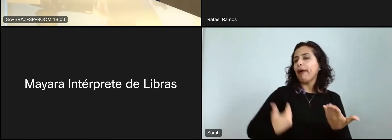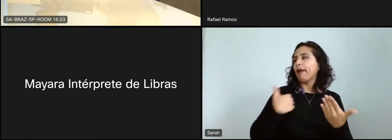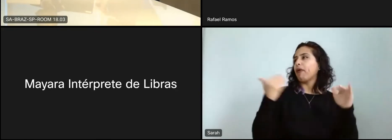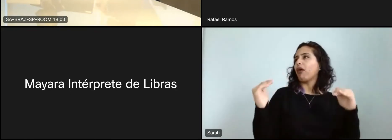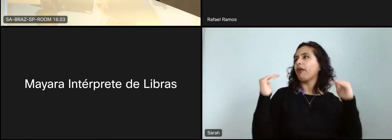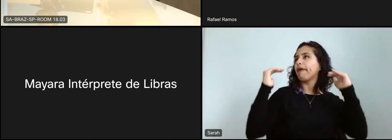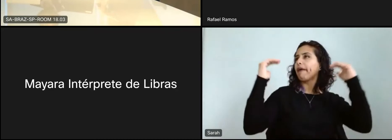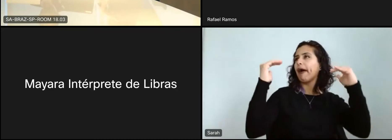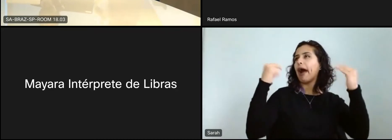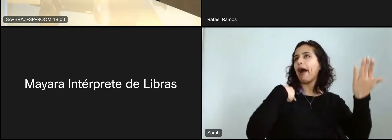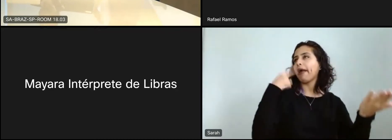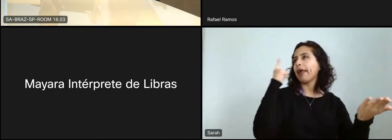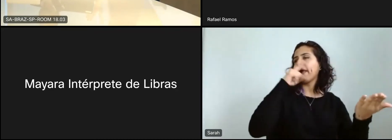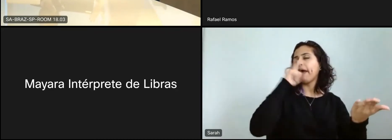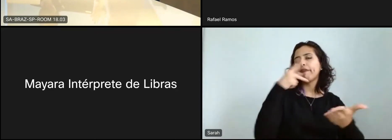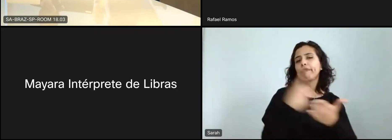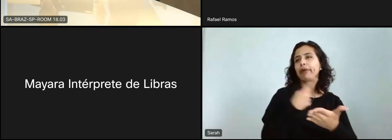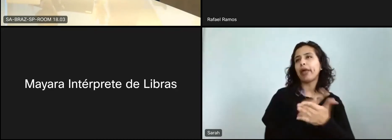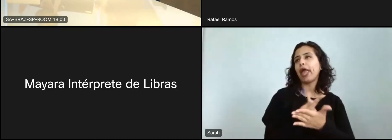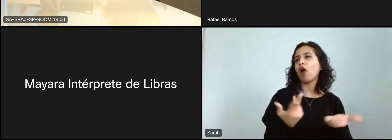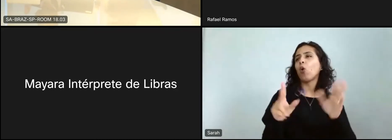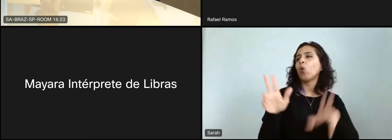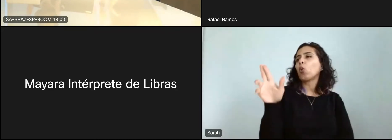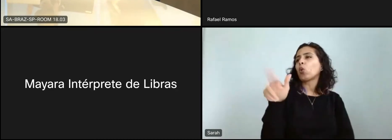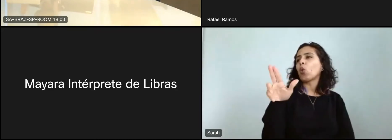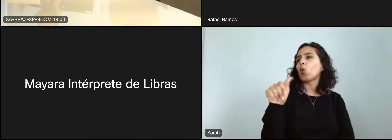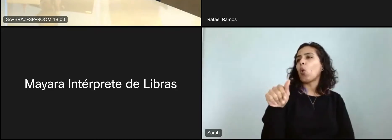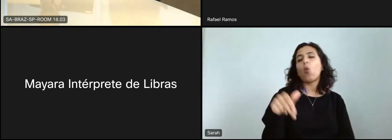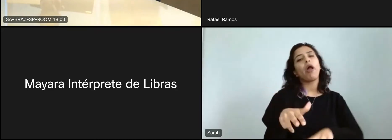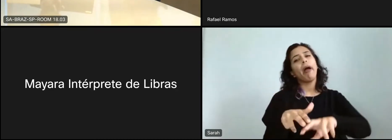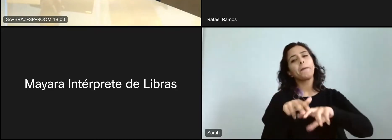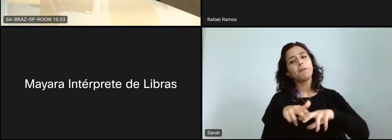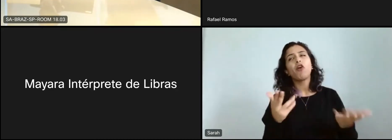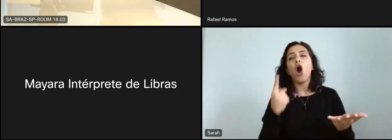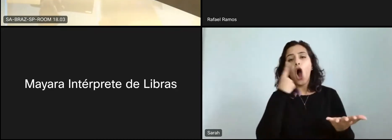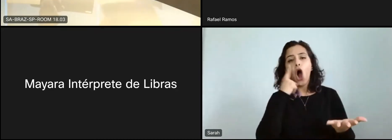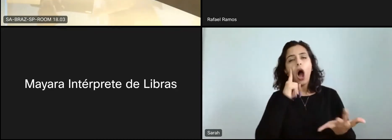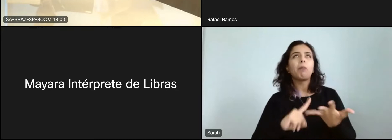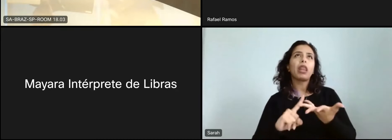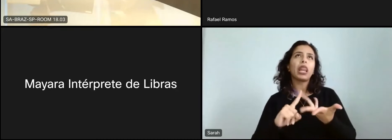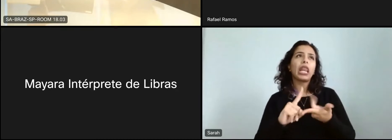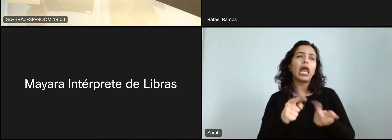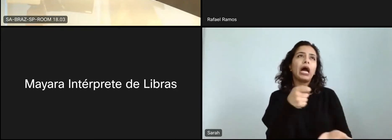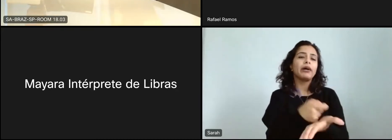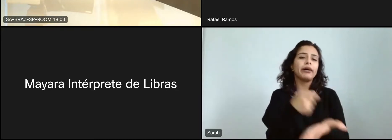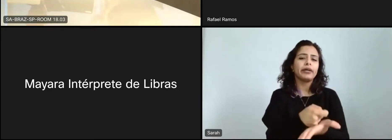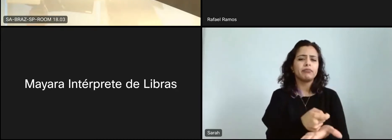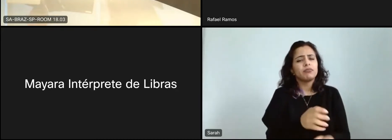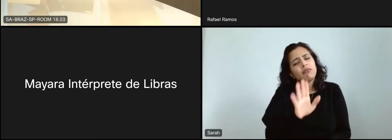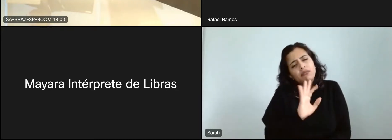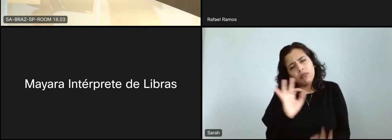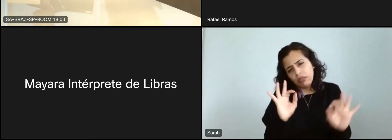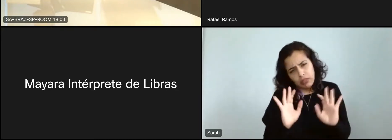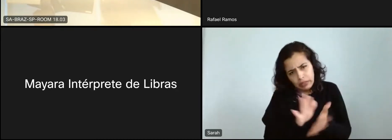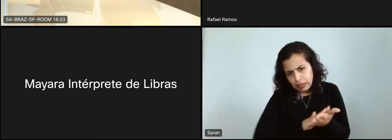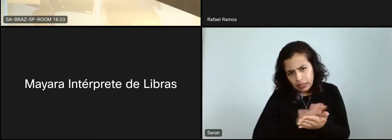não cometam microagressões, ou ai, não falo isso. Burices, né? É, Das juiz, pessoas. nossa, tô aqui eu assistindo vídeos de